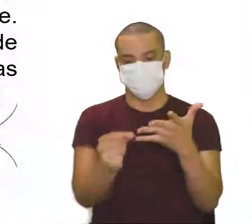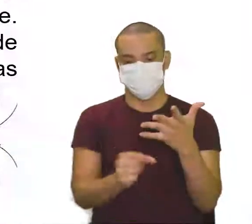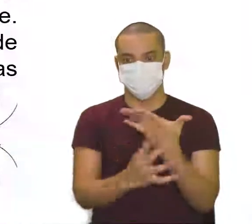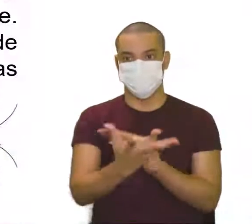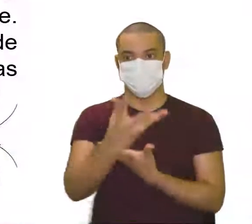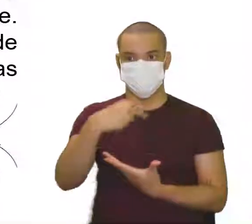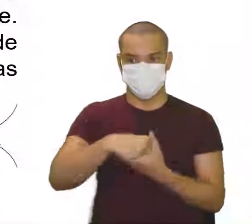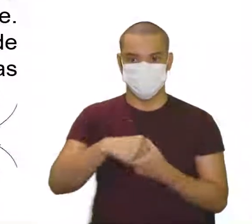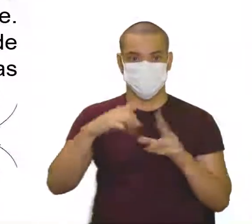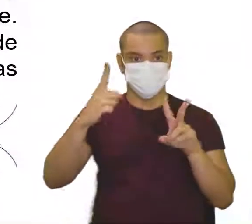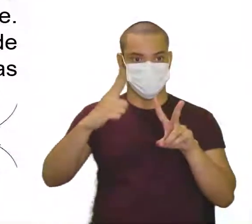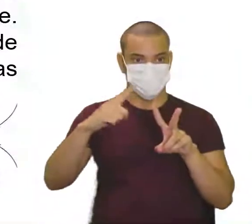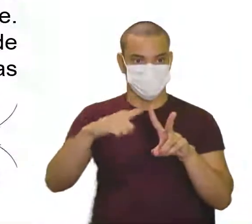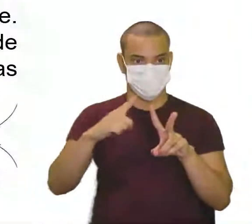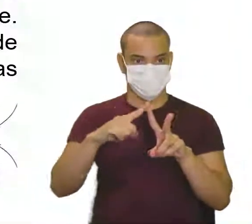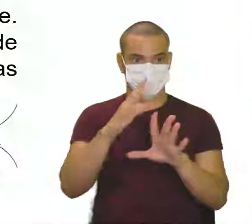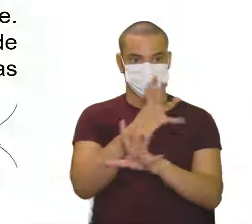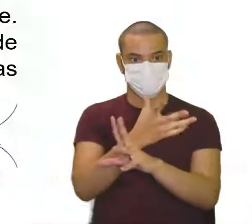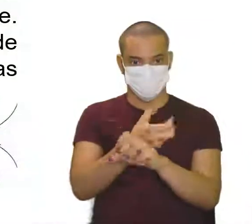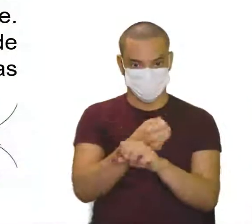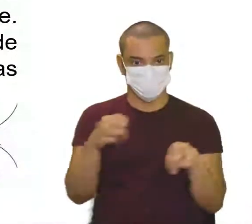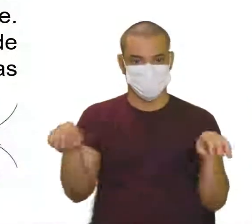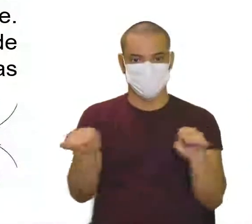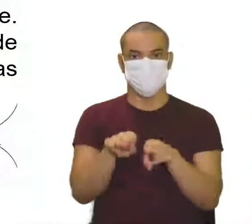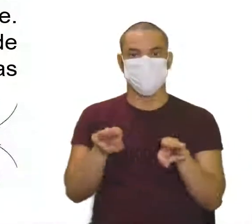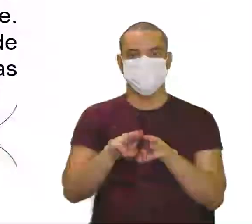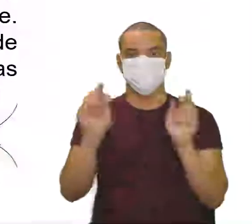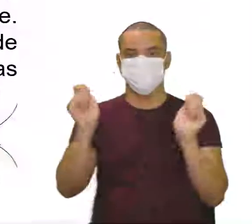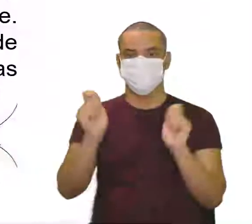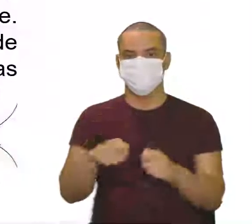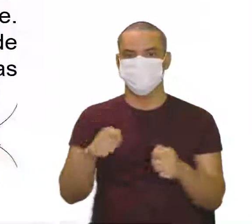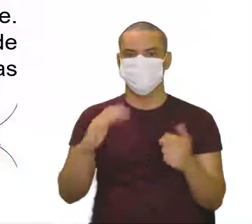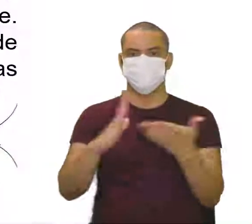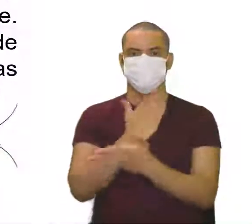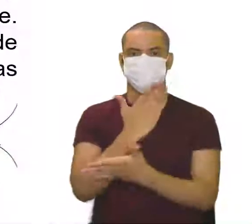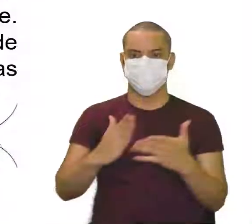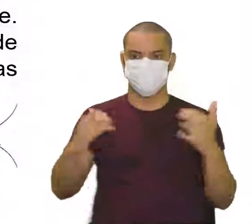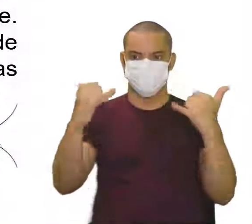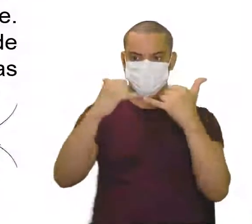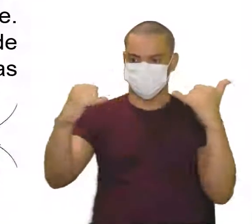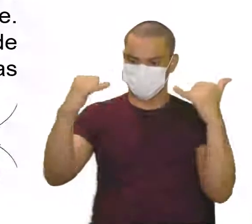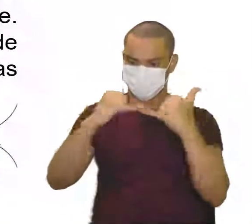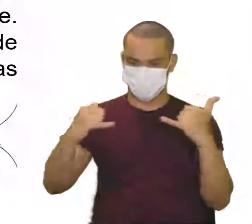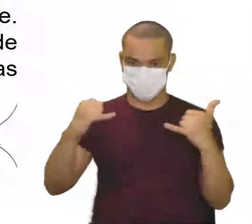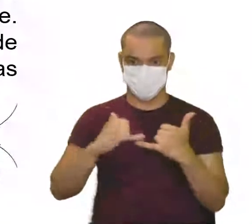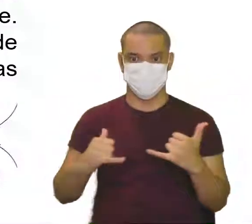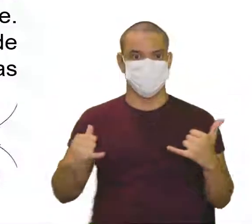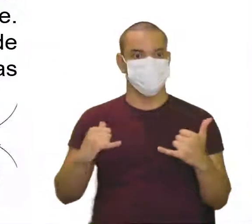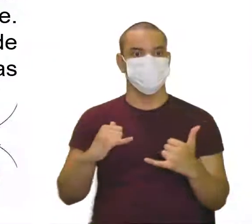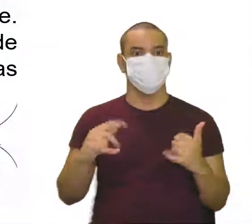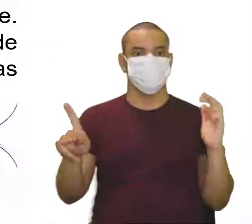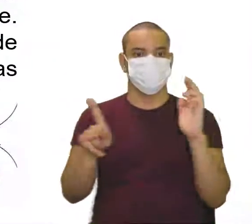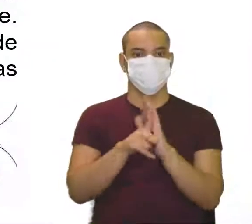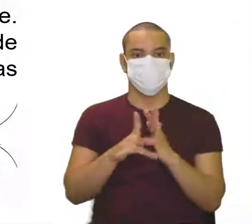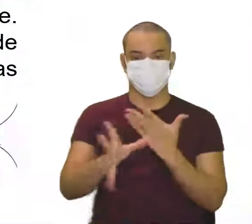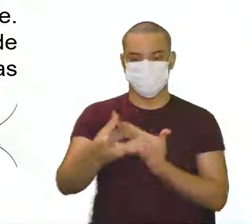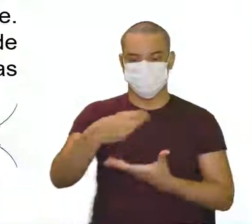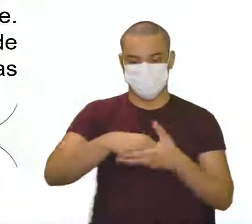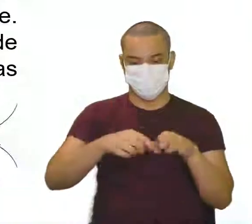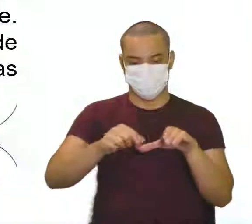indução magnética associado, veremos linhas que são chamadas de linhas de indução do